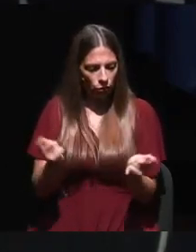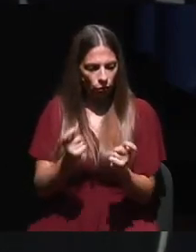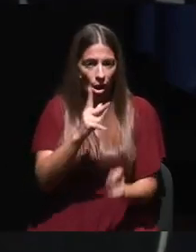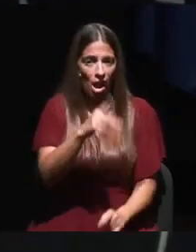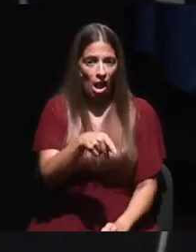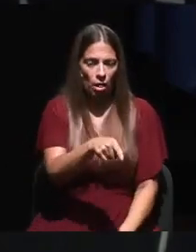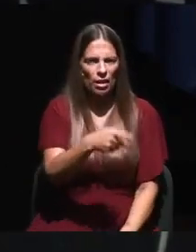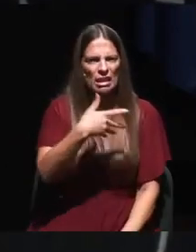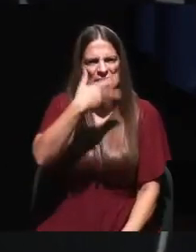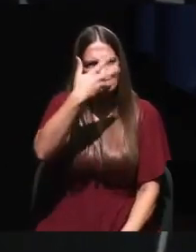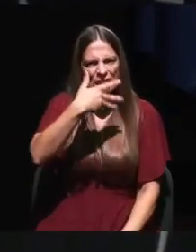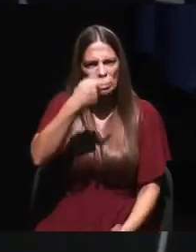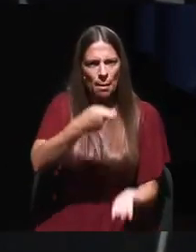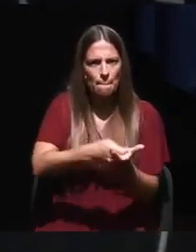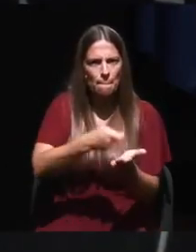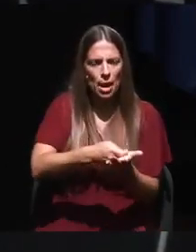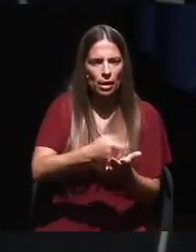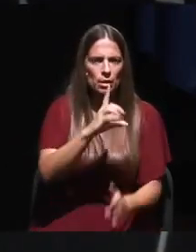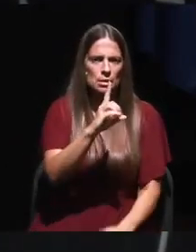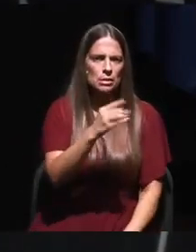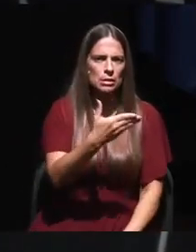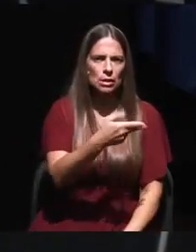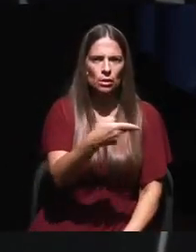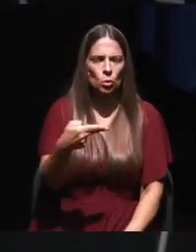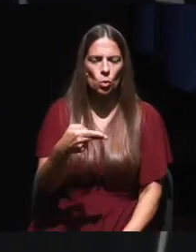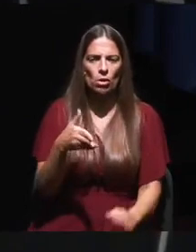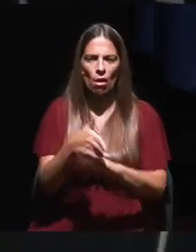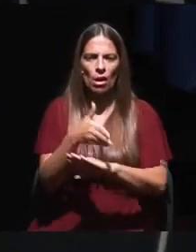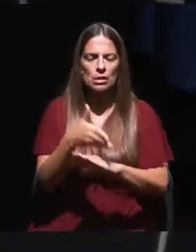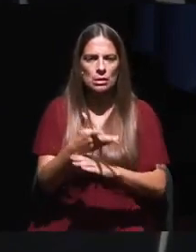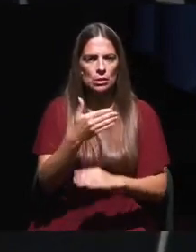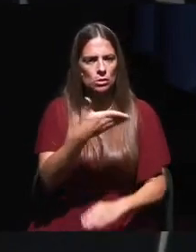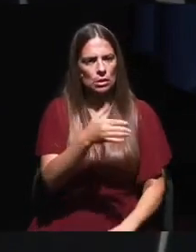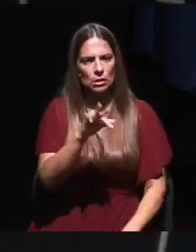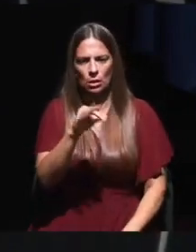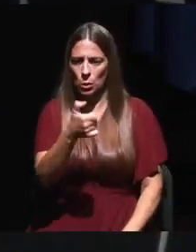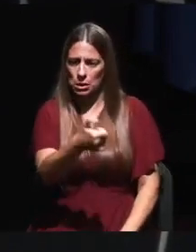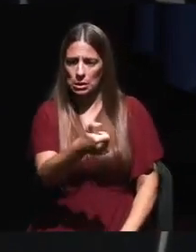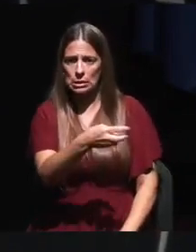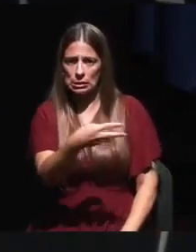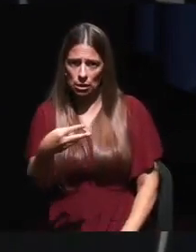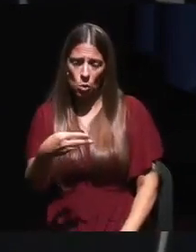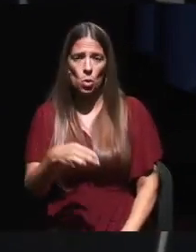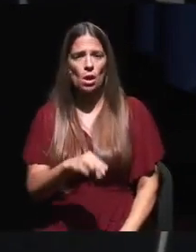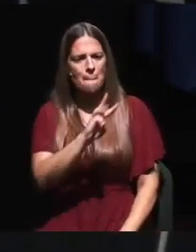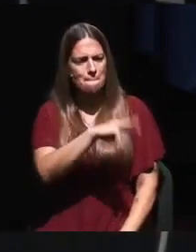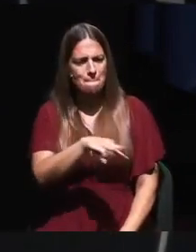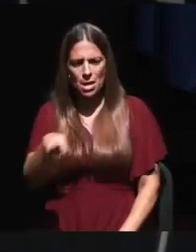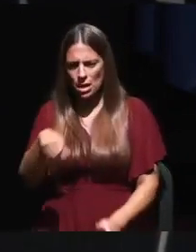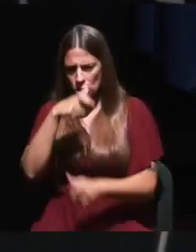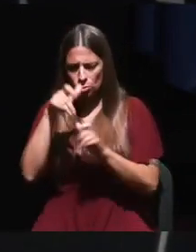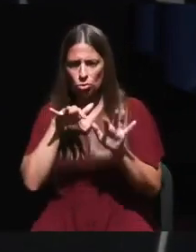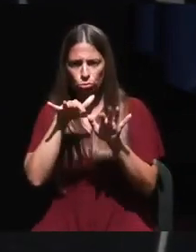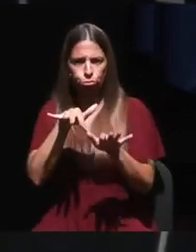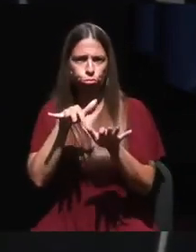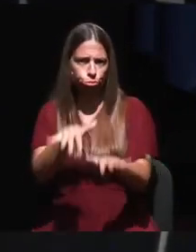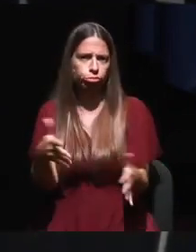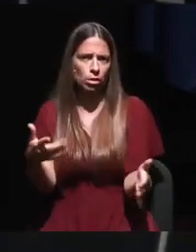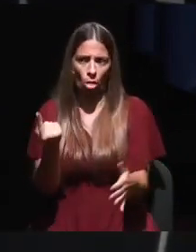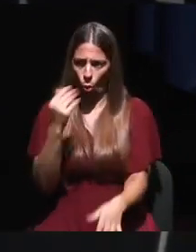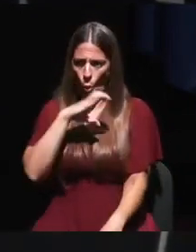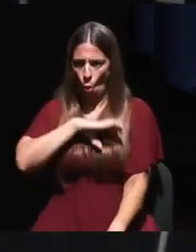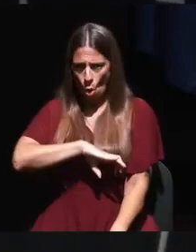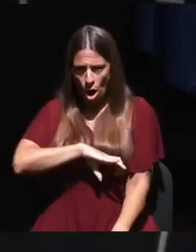Calorama, com bilhetes diários de 61 euros, espaços de 145, lotação de milhares de pessoas e, portanto, têm lucros substanciais, não nos